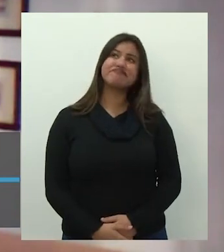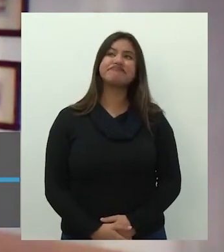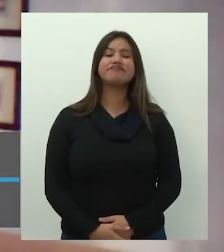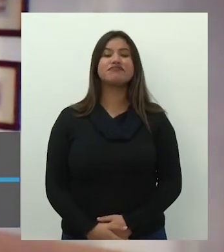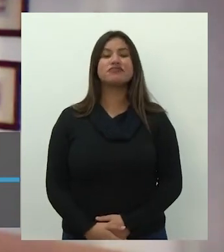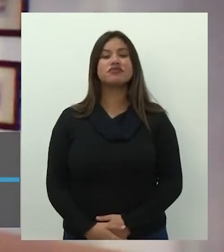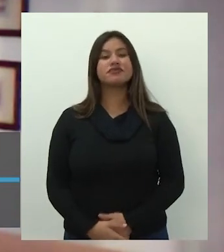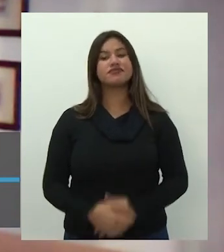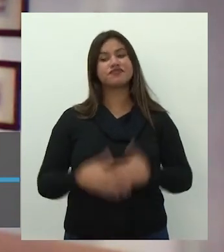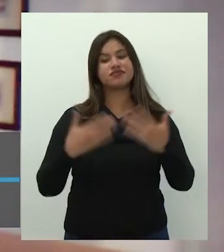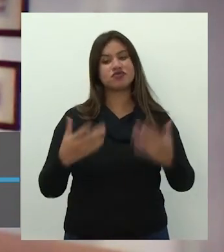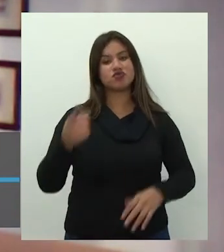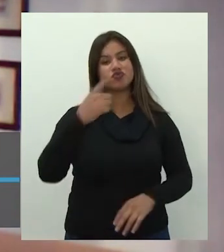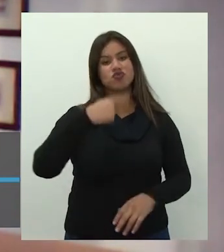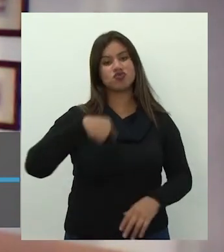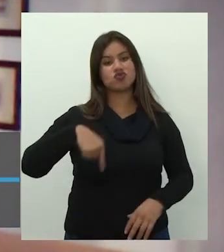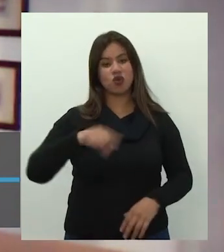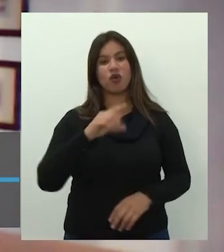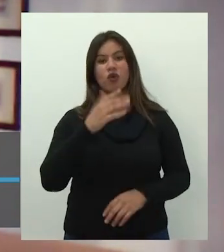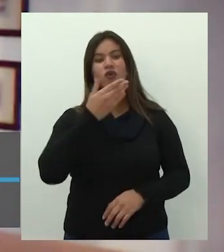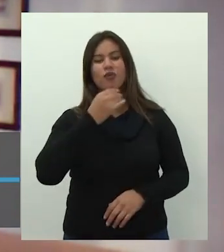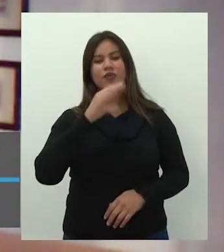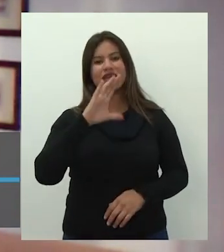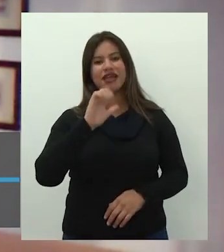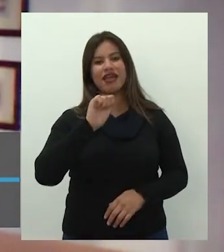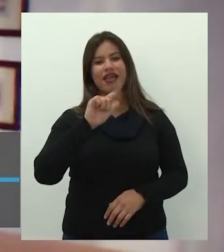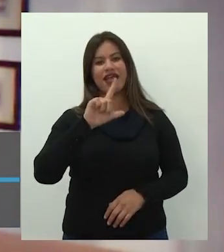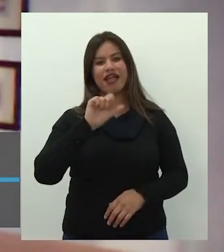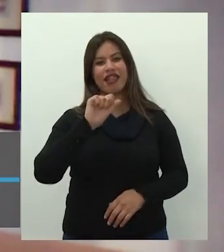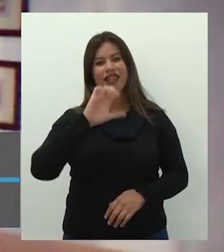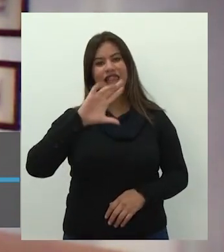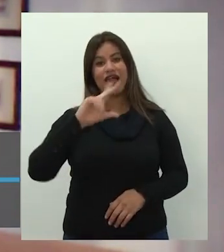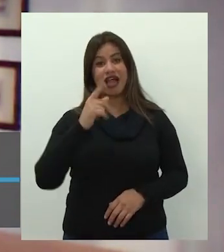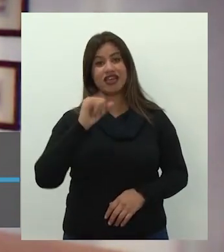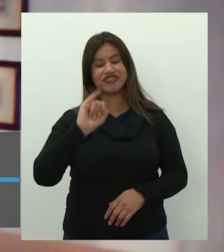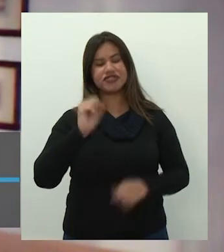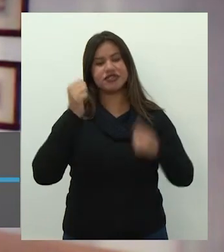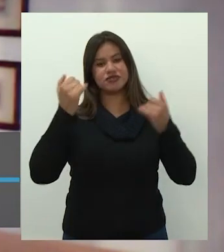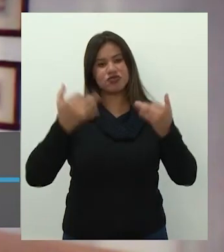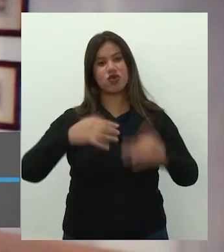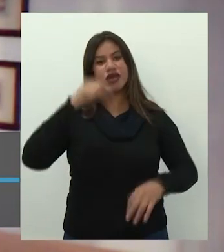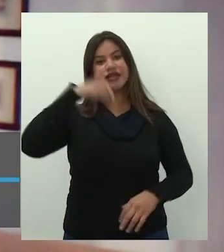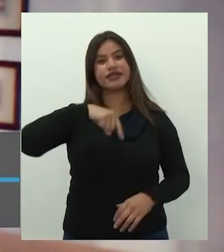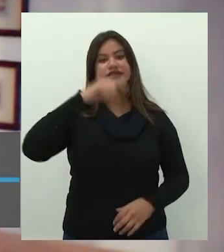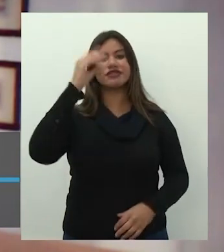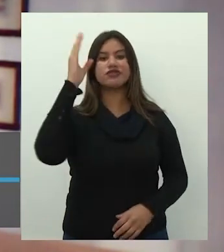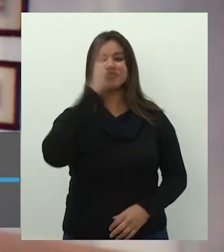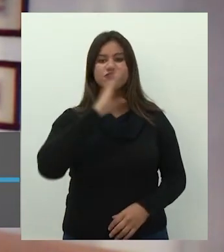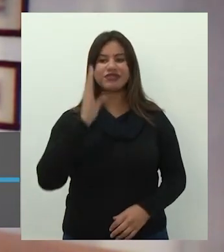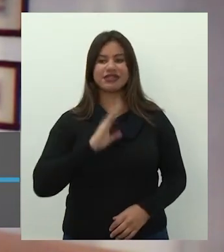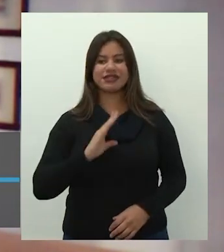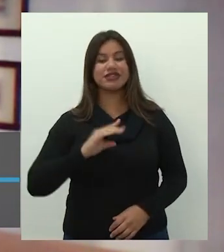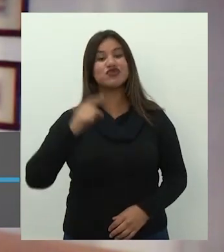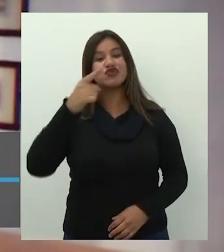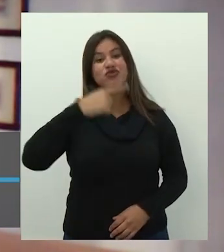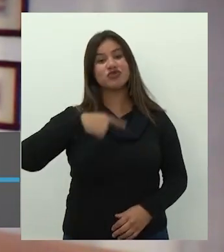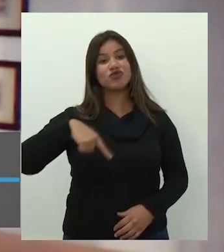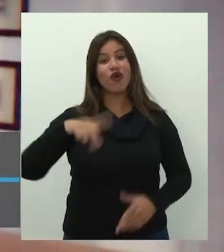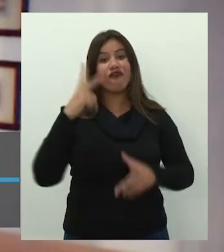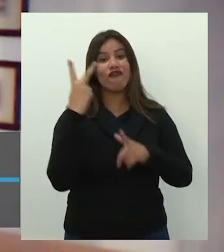nós somos aqui, o Kalash até se referiu a isso, nós somos no Brasil os campeões de cirurgia